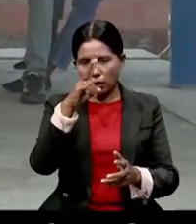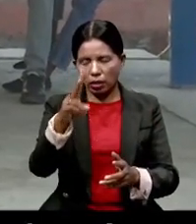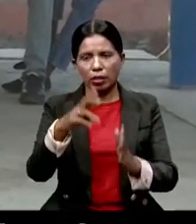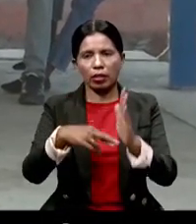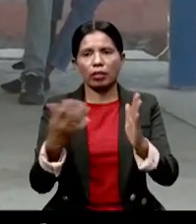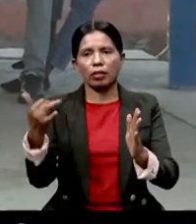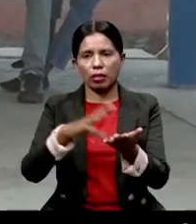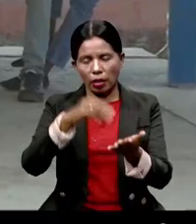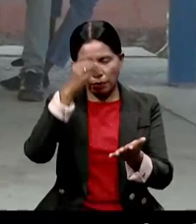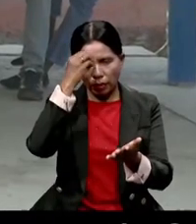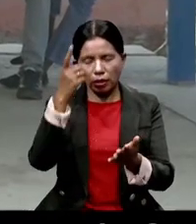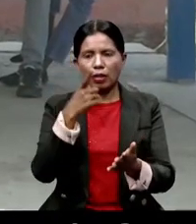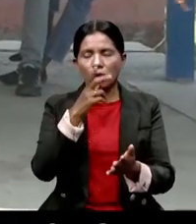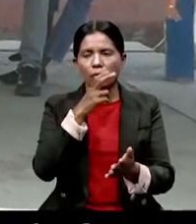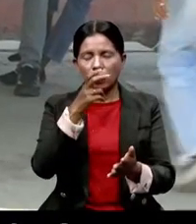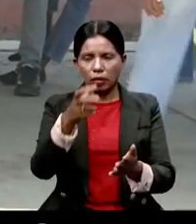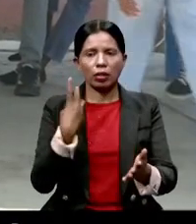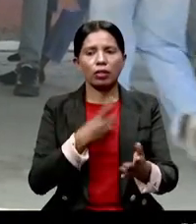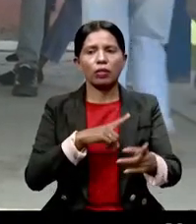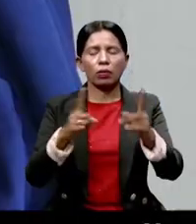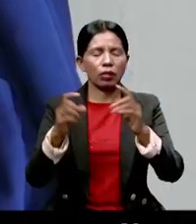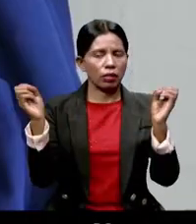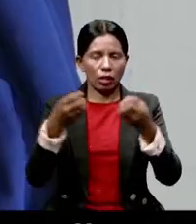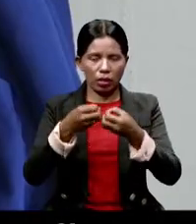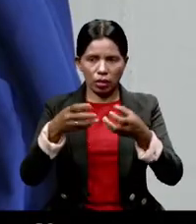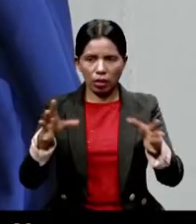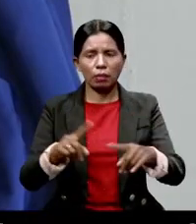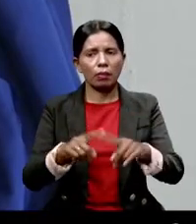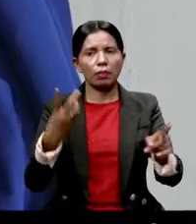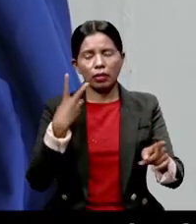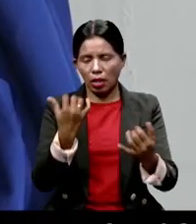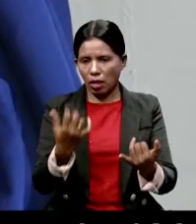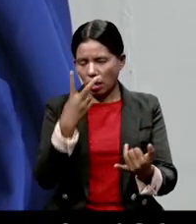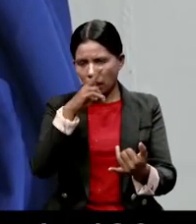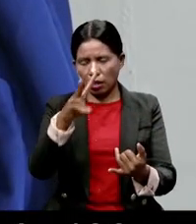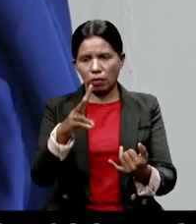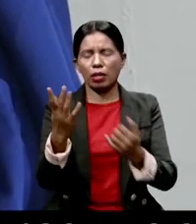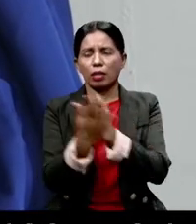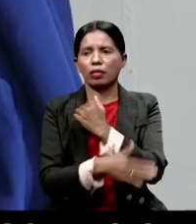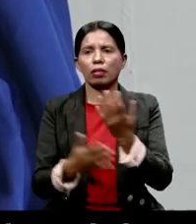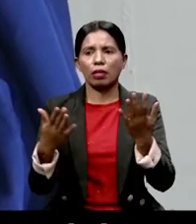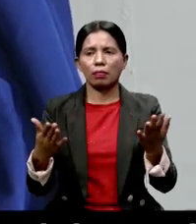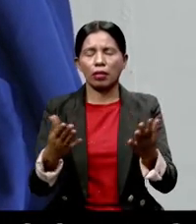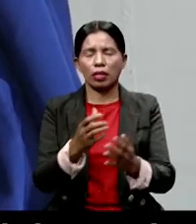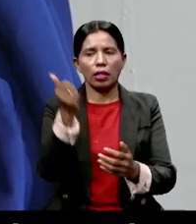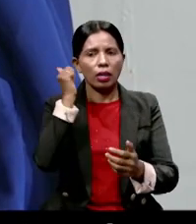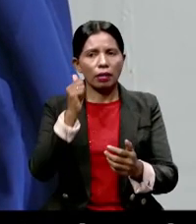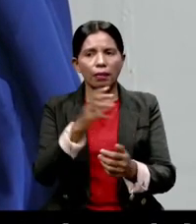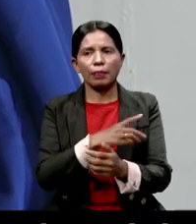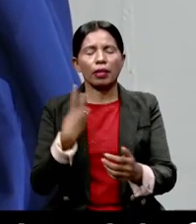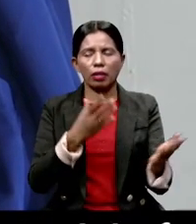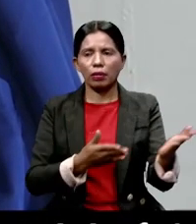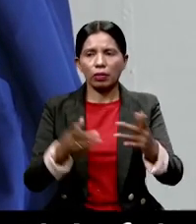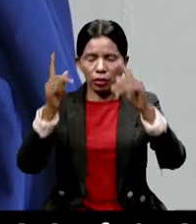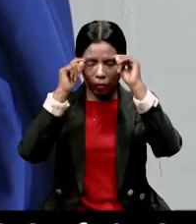para ita aprender língua portuguesa não é muita coliana, sei lá com, não sei na fatia. Mas veio itaharé agora, né? Ita é país, ele não veio, ita é região, ele não veio. Ita cara glória